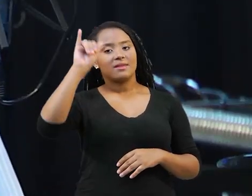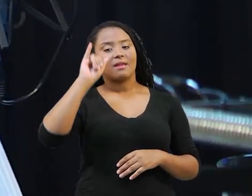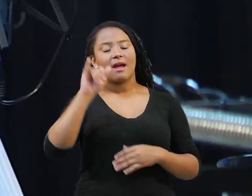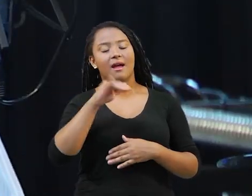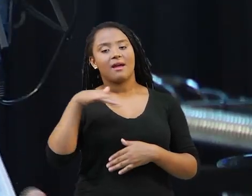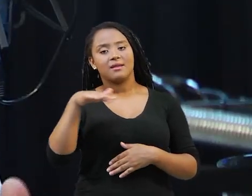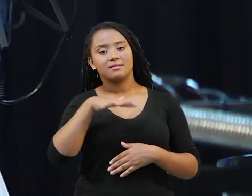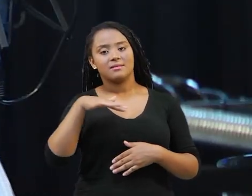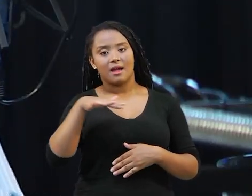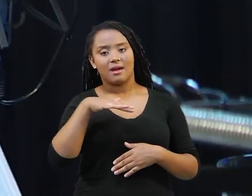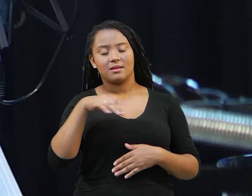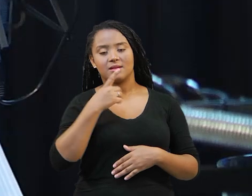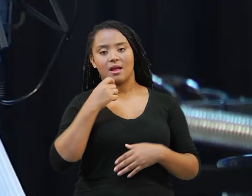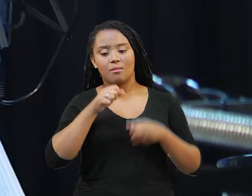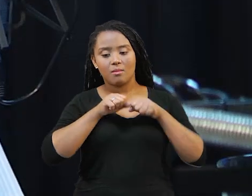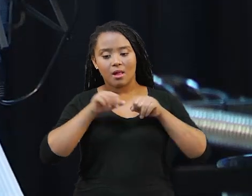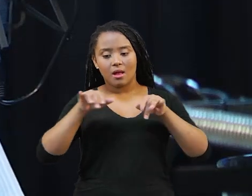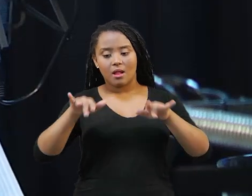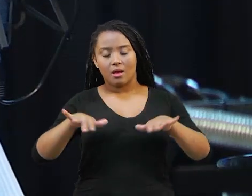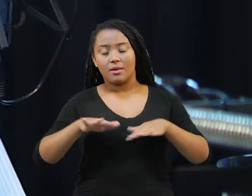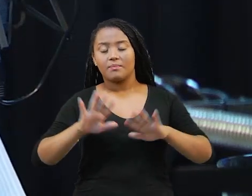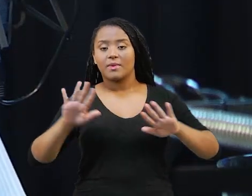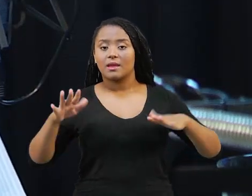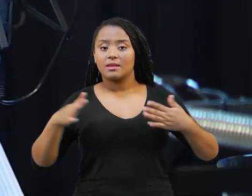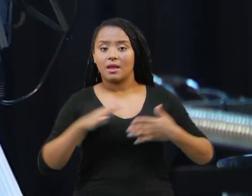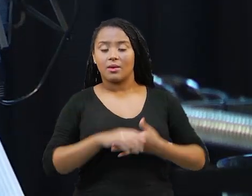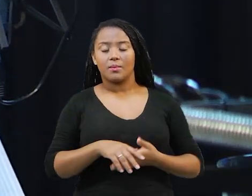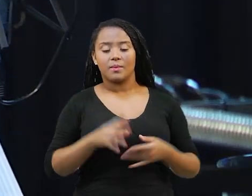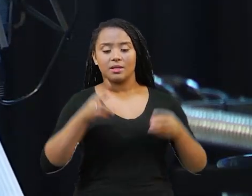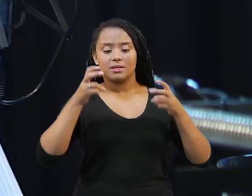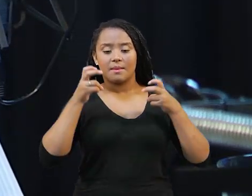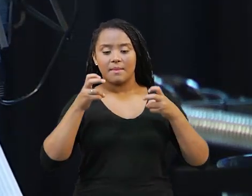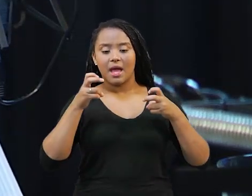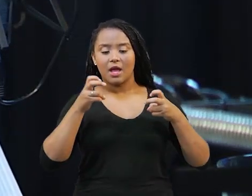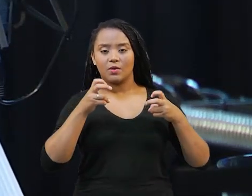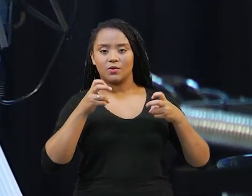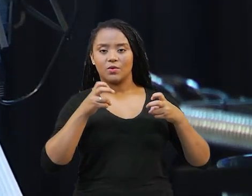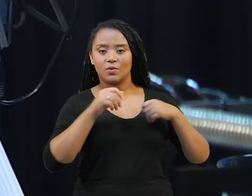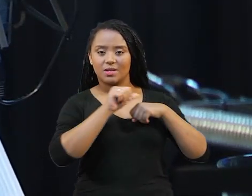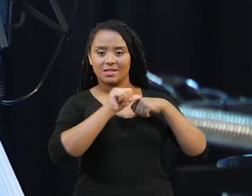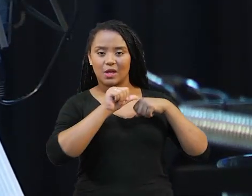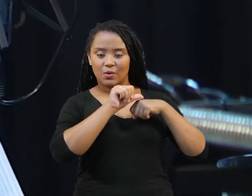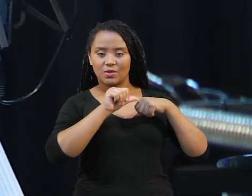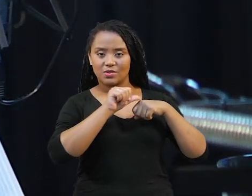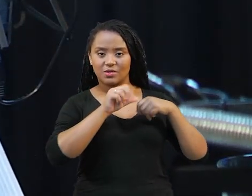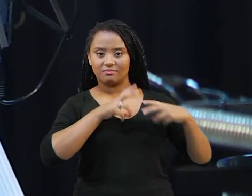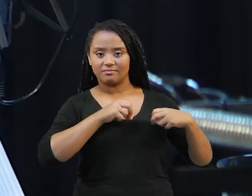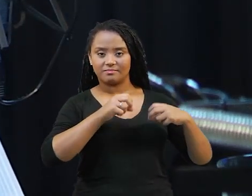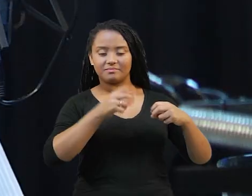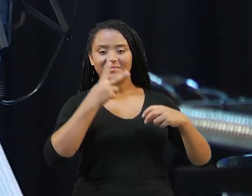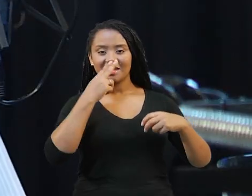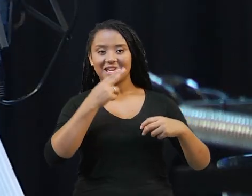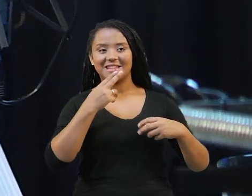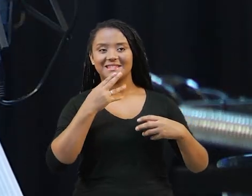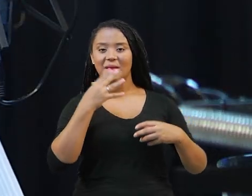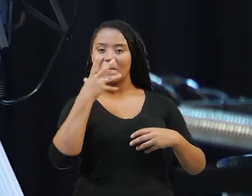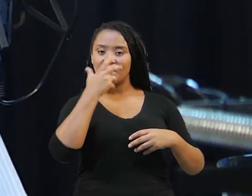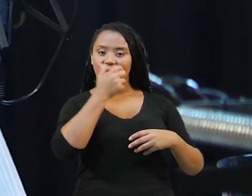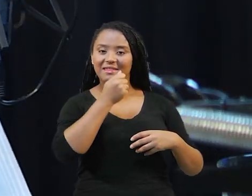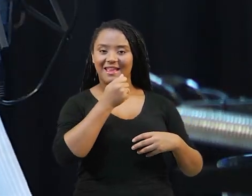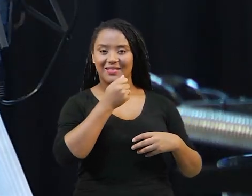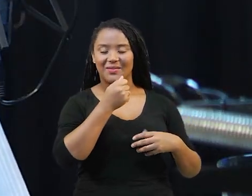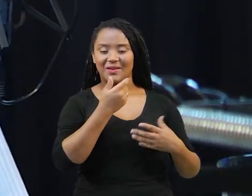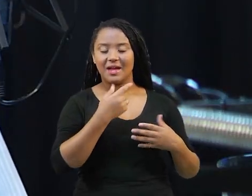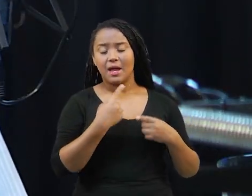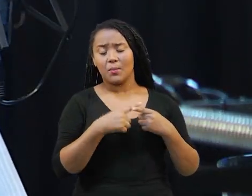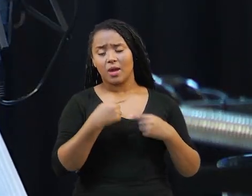áreas de disseminação e depois tirar. Então, olhando o procedimento em si, ele é bonito. Então,